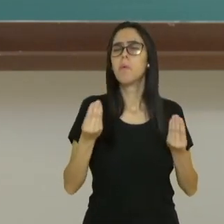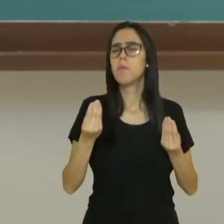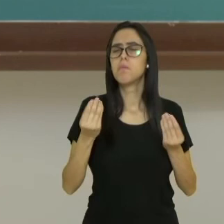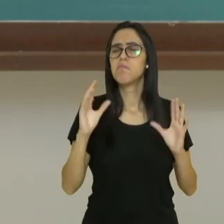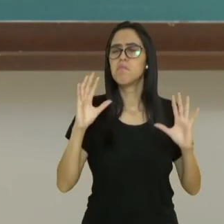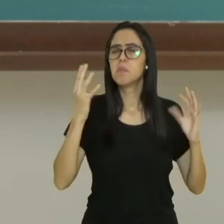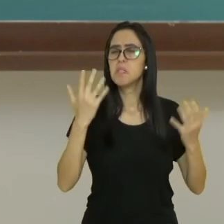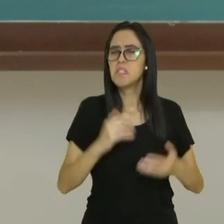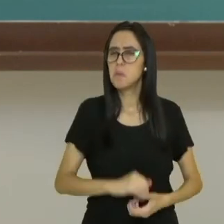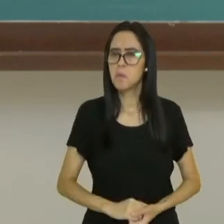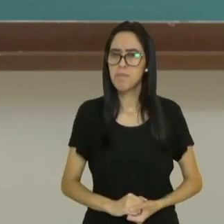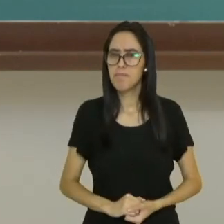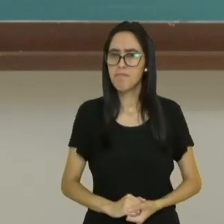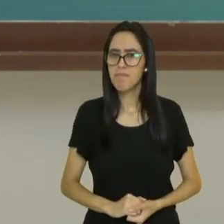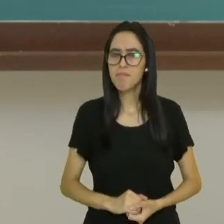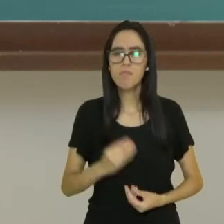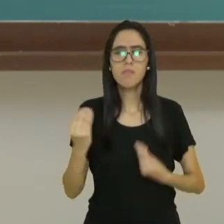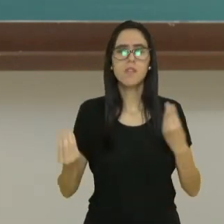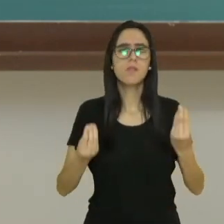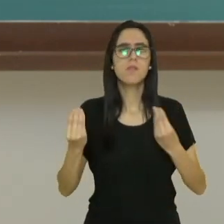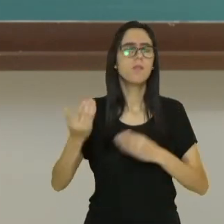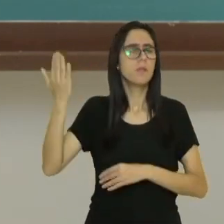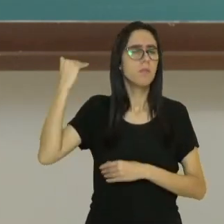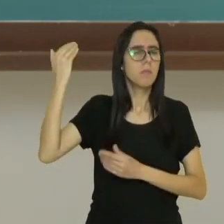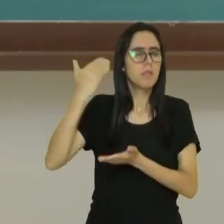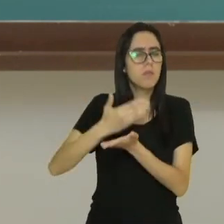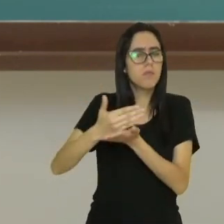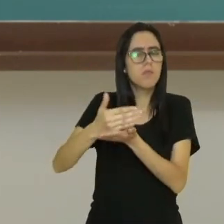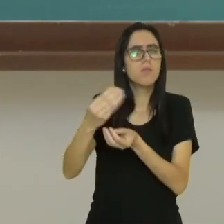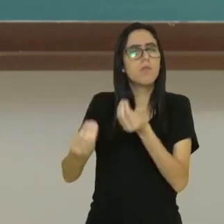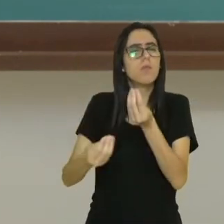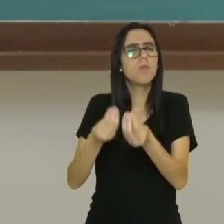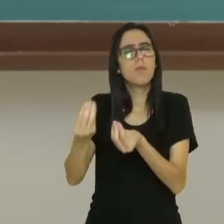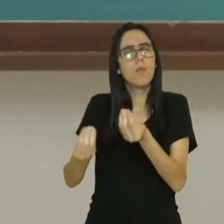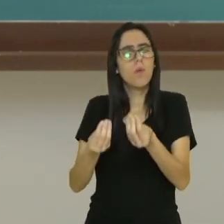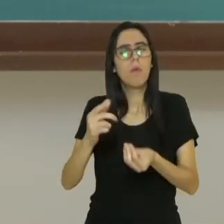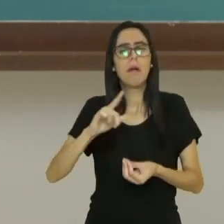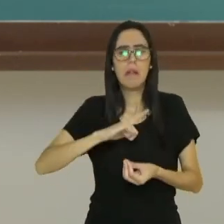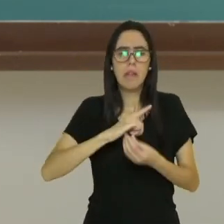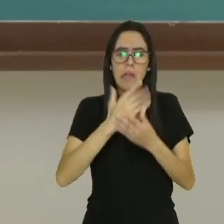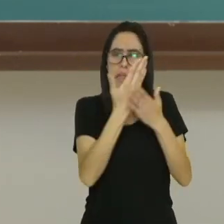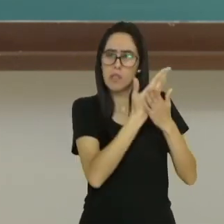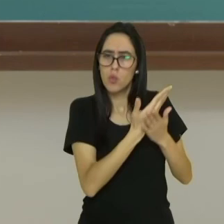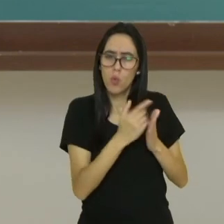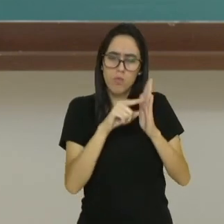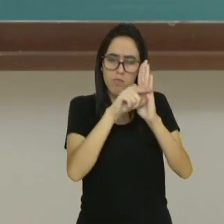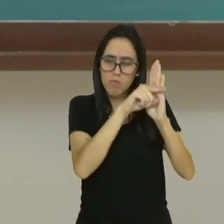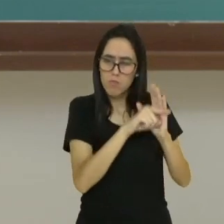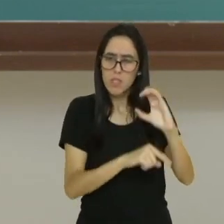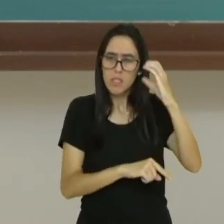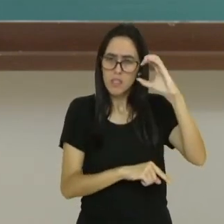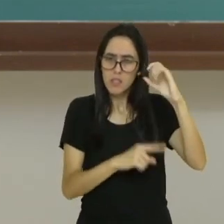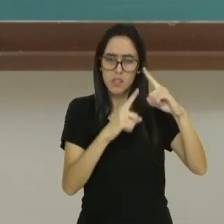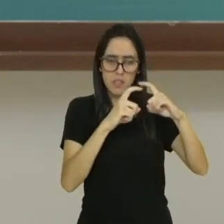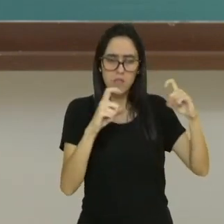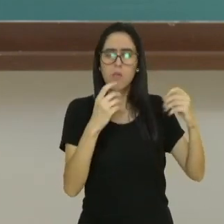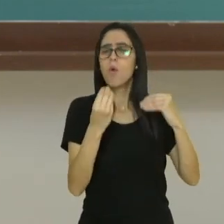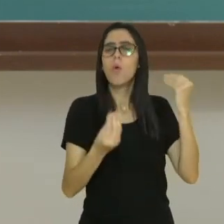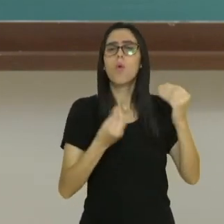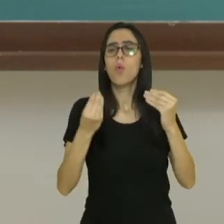dos continentes? Como era no início e, segundo os estudos científicos, como chegou na